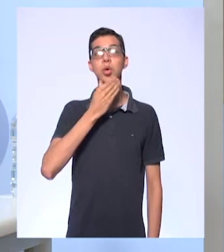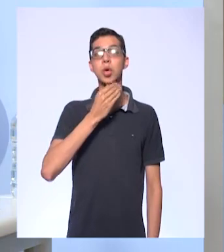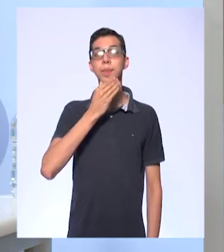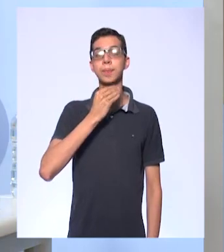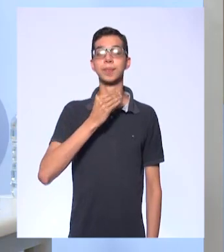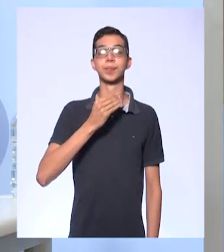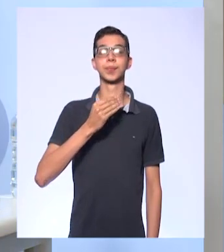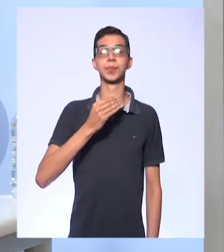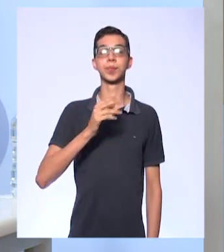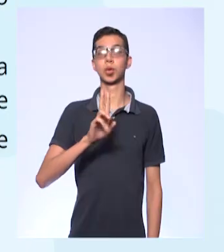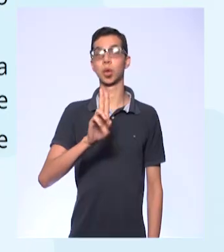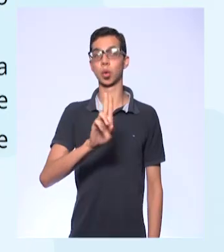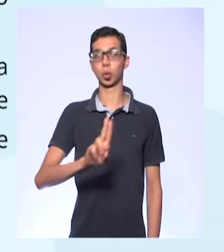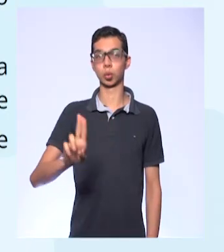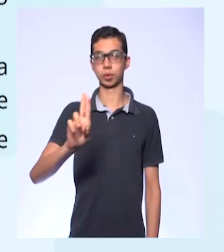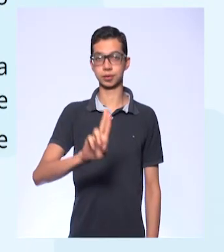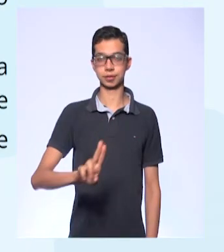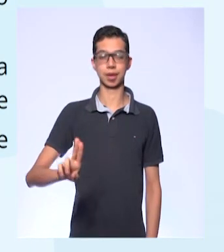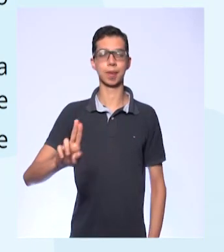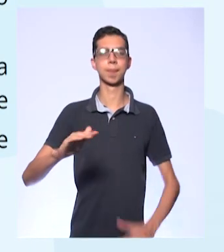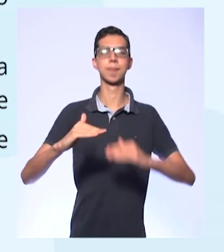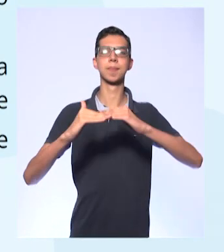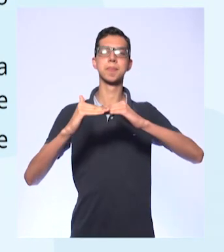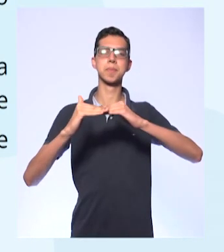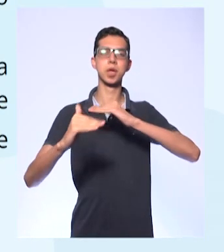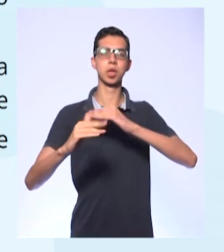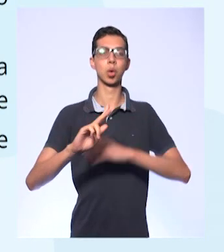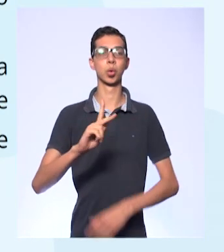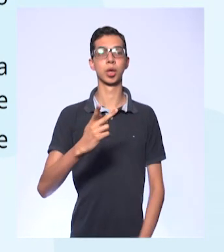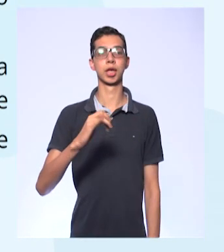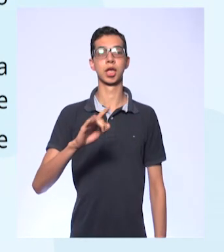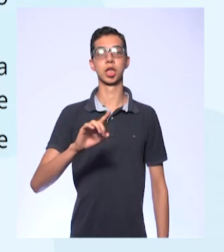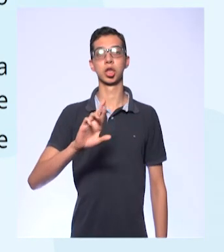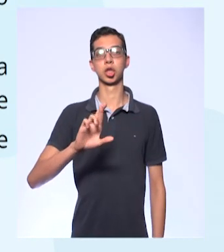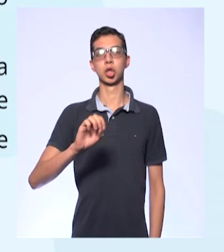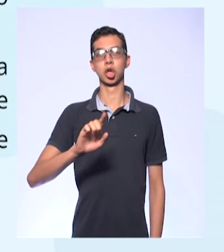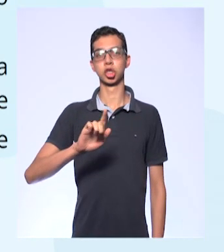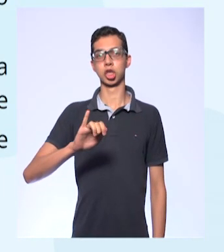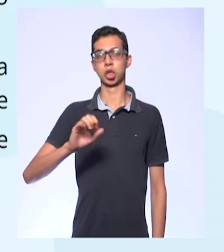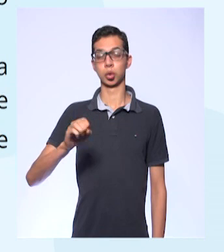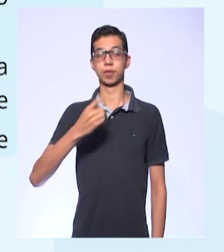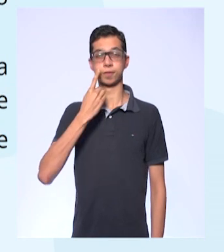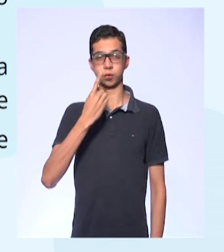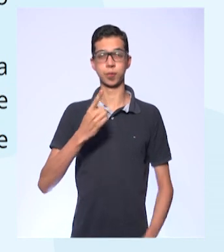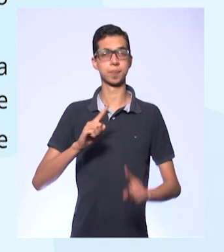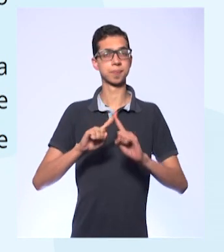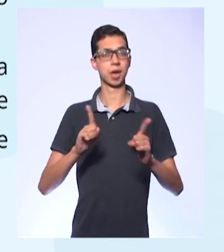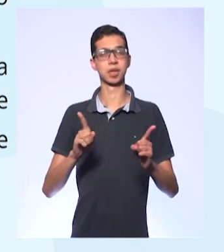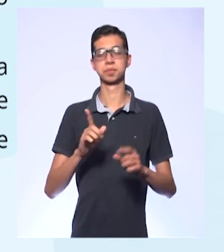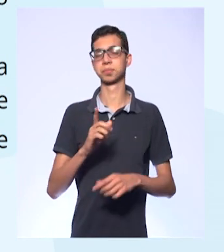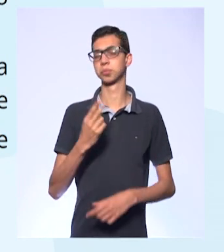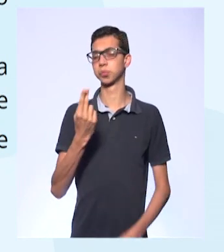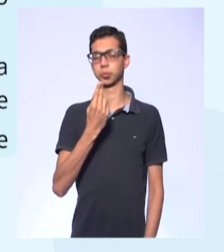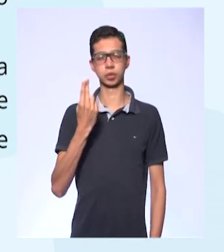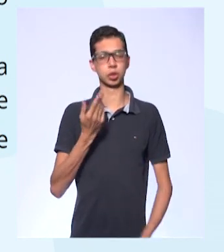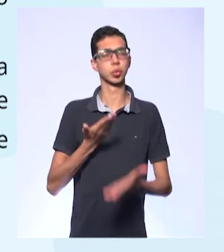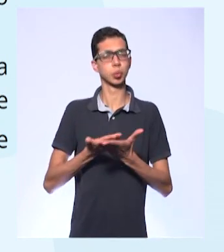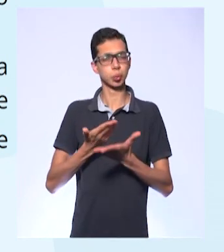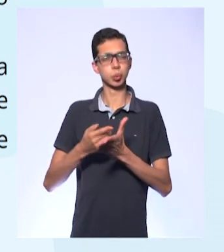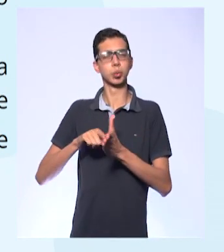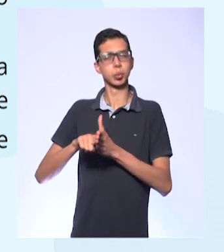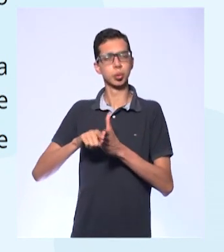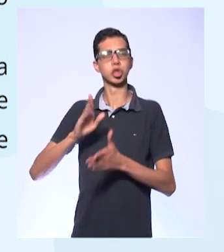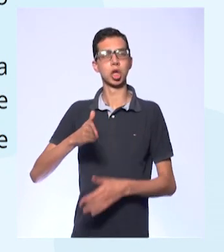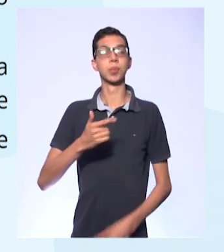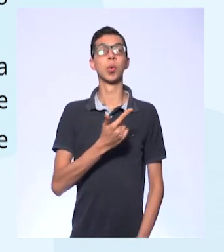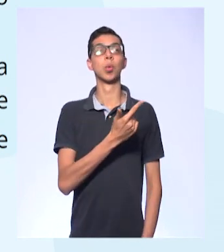químico, o hidrogênio. Foi feito vários estudos, viu que o hidrogênio não era referência. Aí, outro